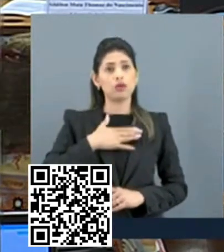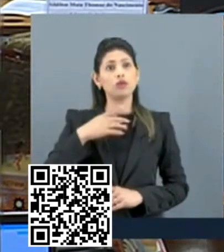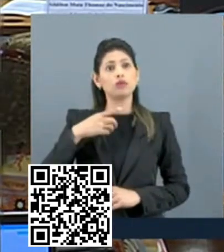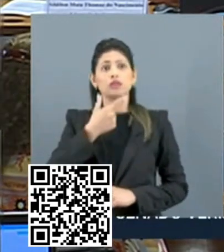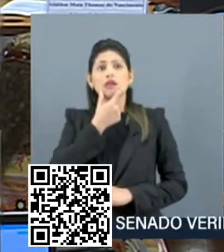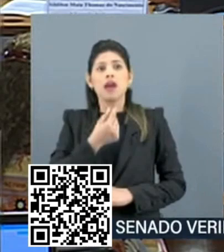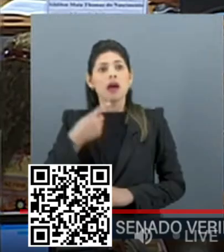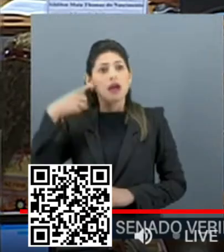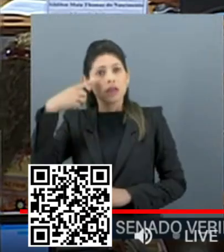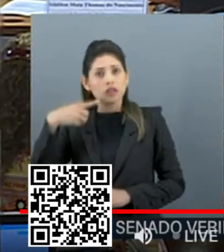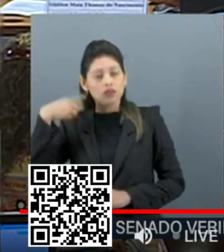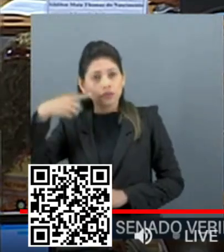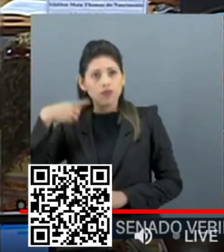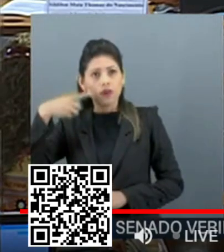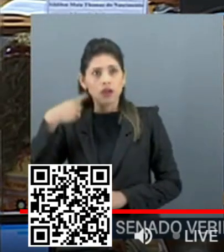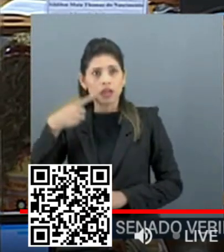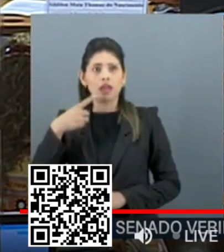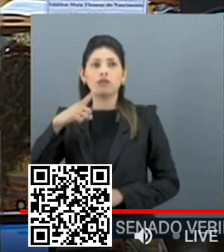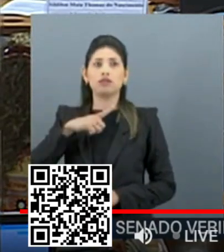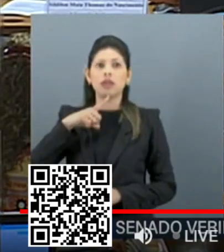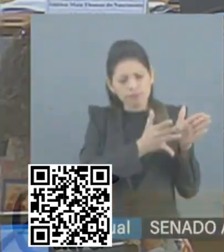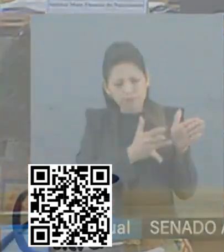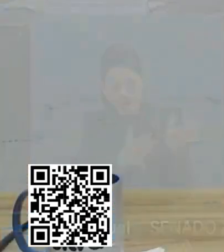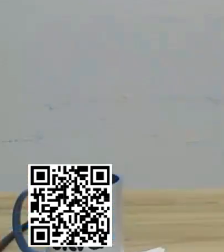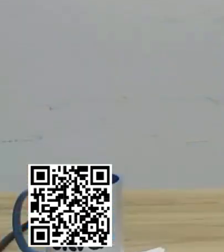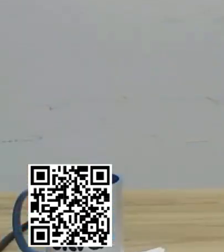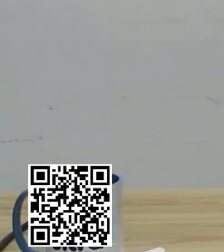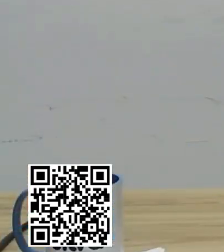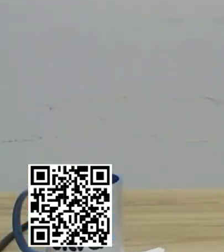tempo suficiente para articular e conversar com o meu advogado.